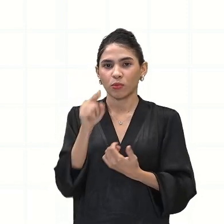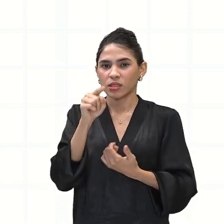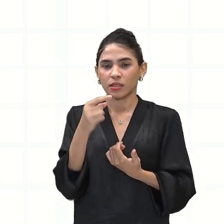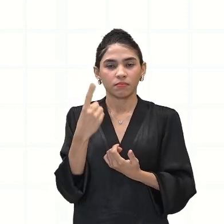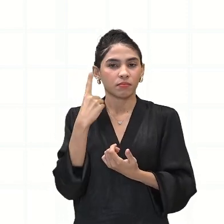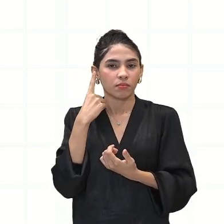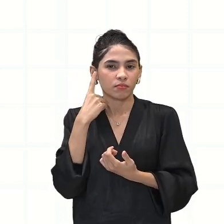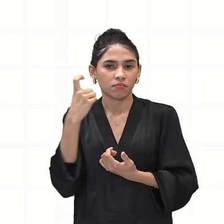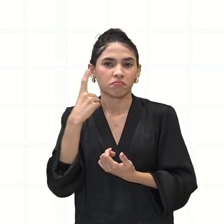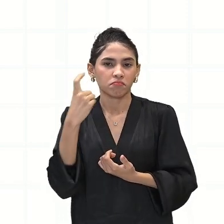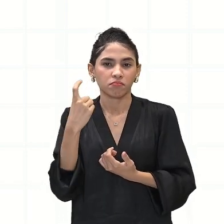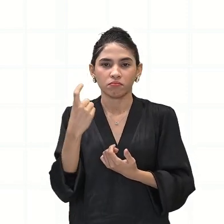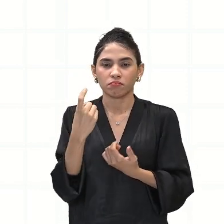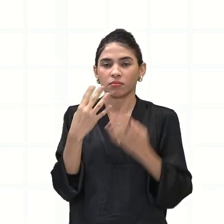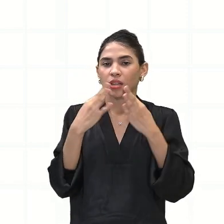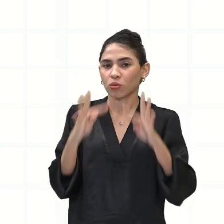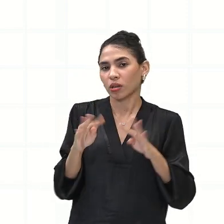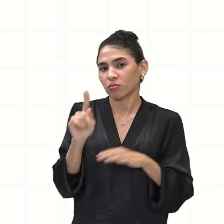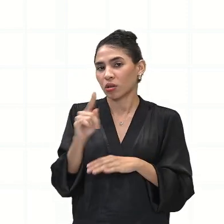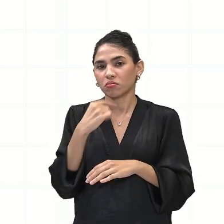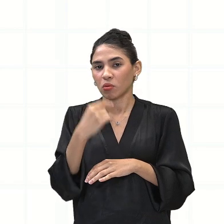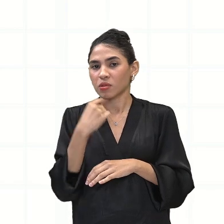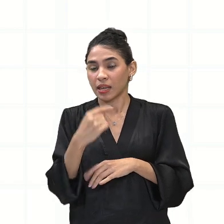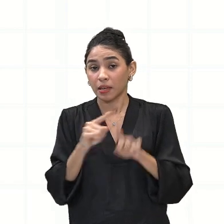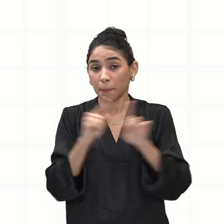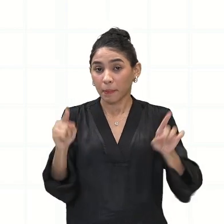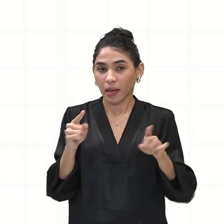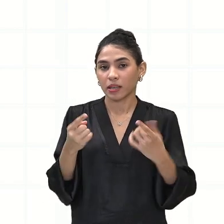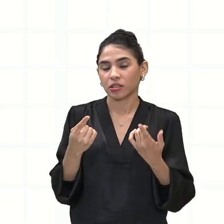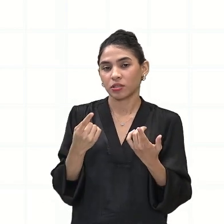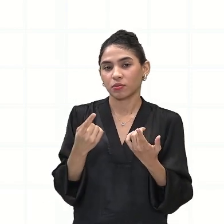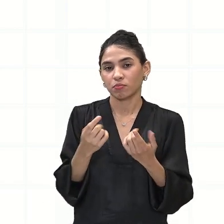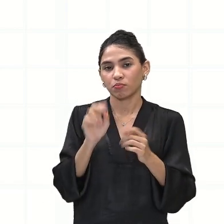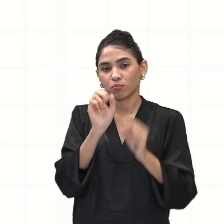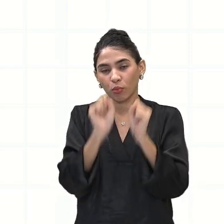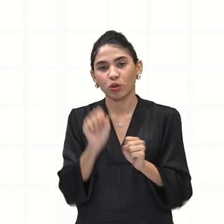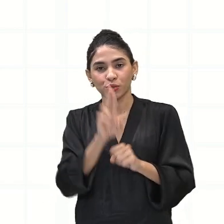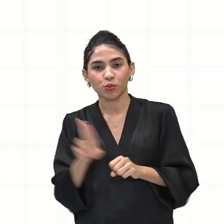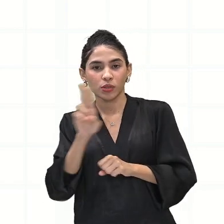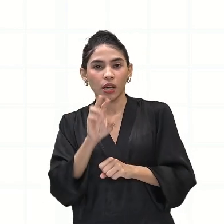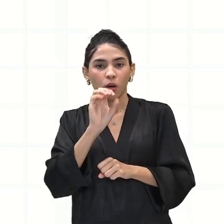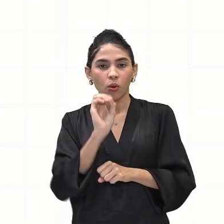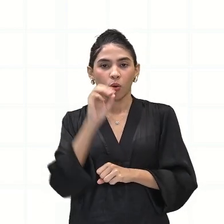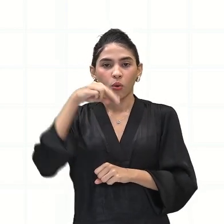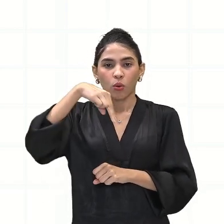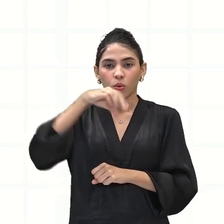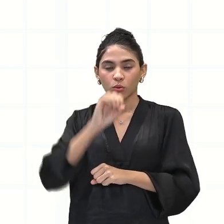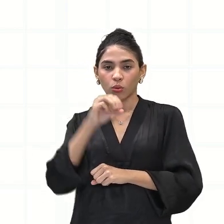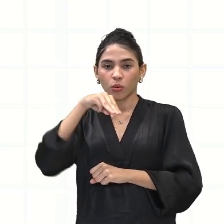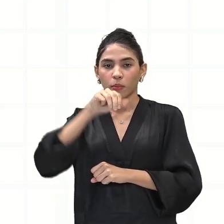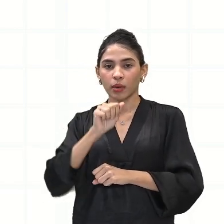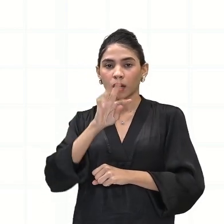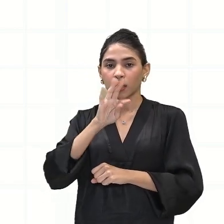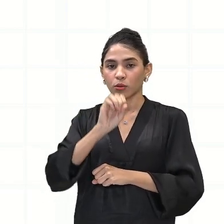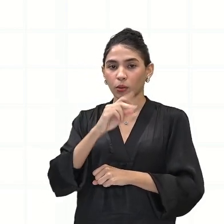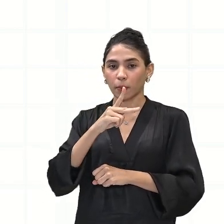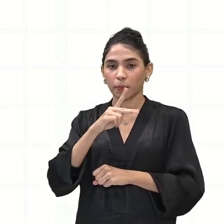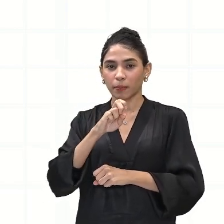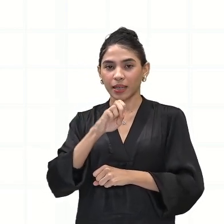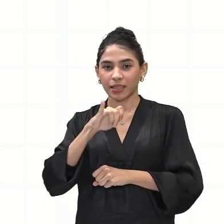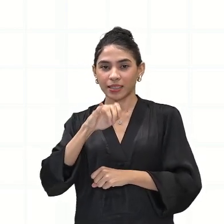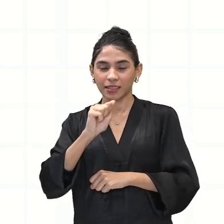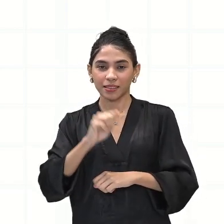já é só uma leitura, mas eles trazem a onomatopeia como um recurso para você ficar mais imerso